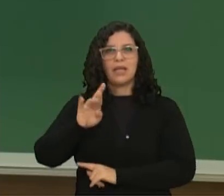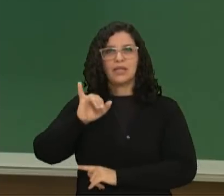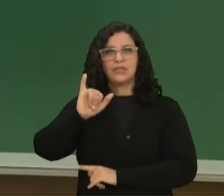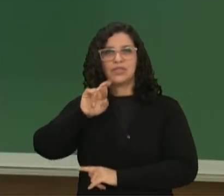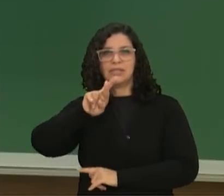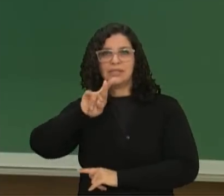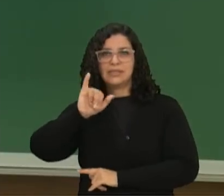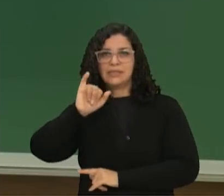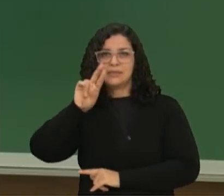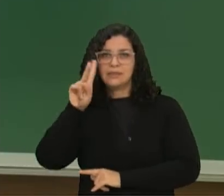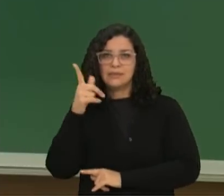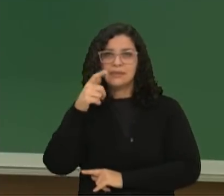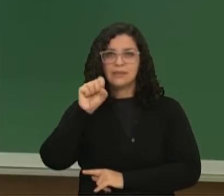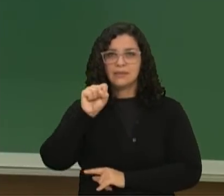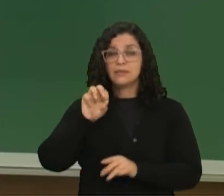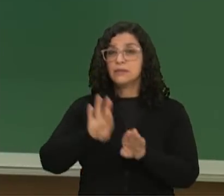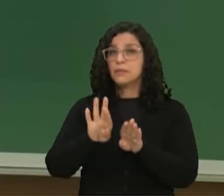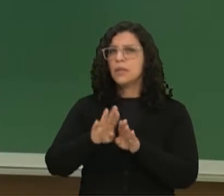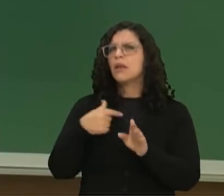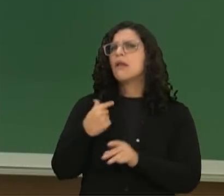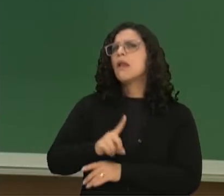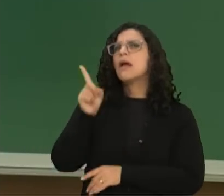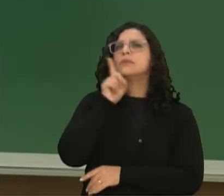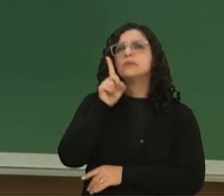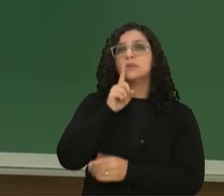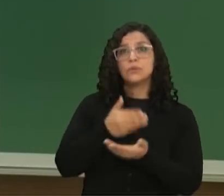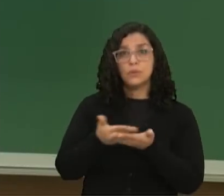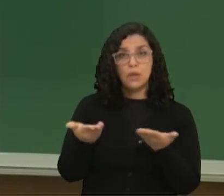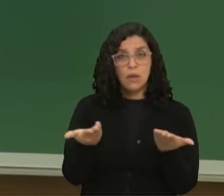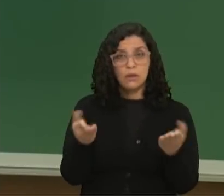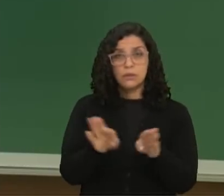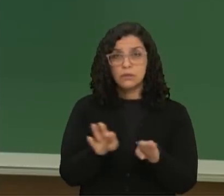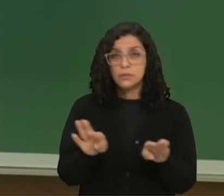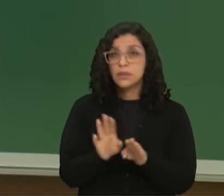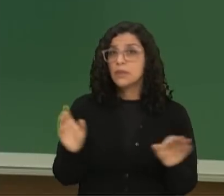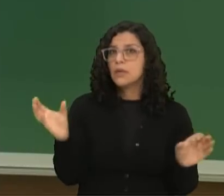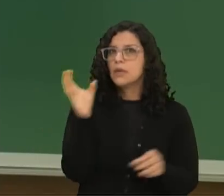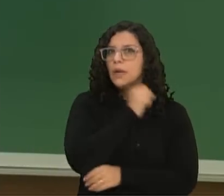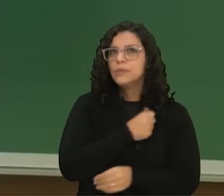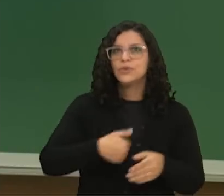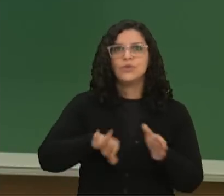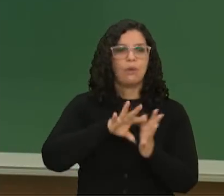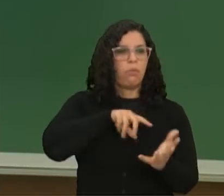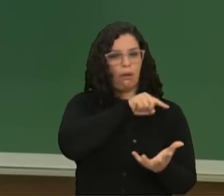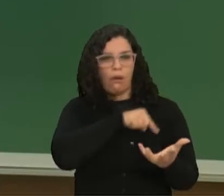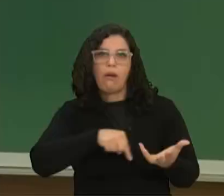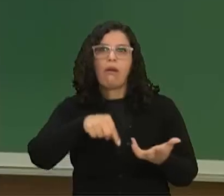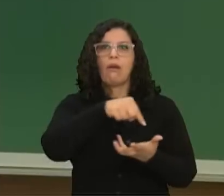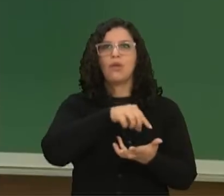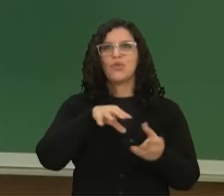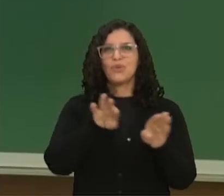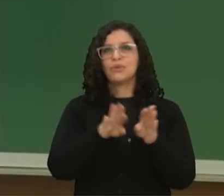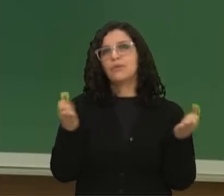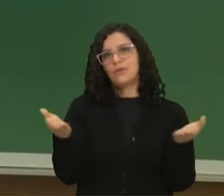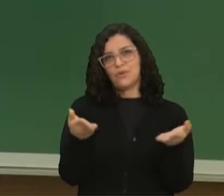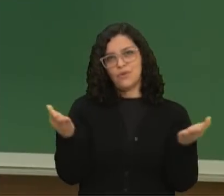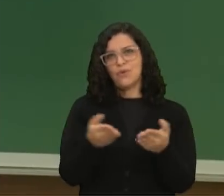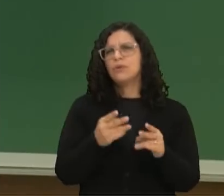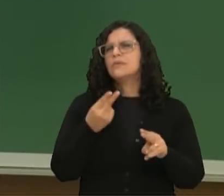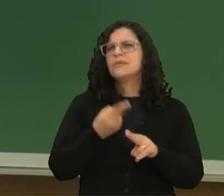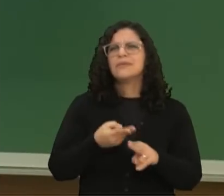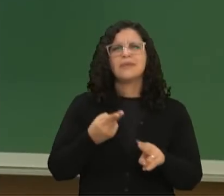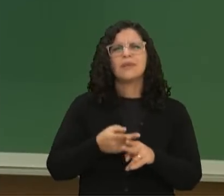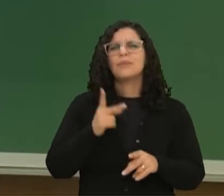Elas ganharam força inicialmente lá nos Estados Unidos e logo invadiu o mundo todo e hoje é